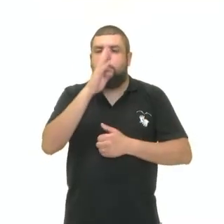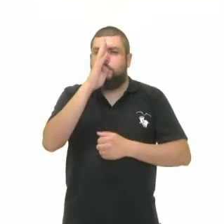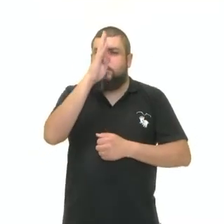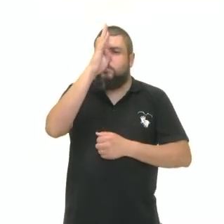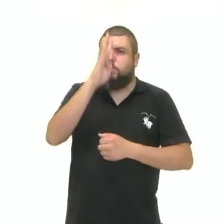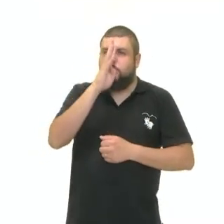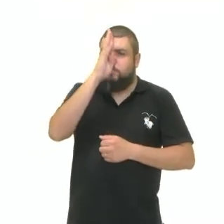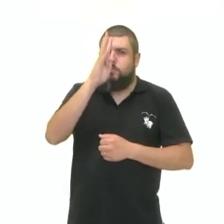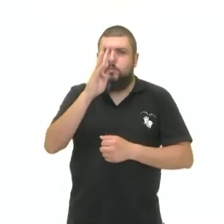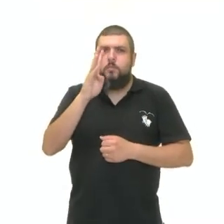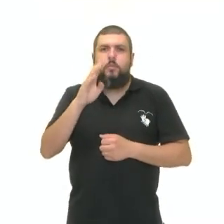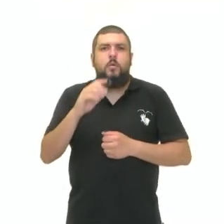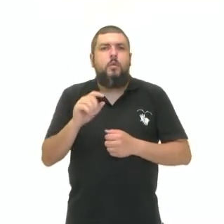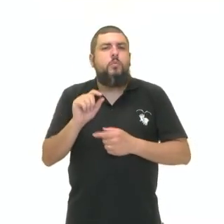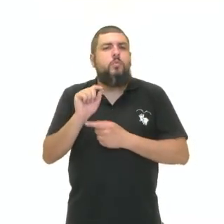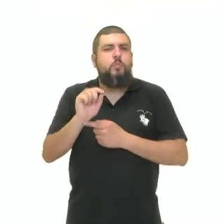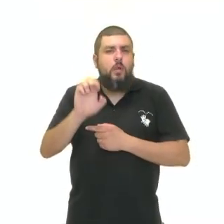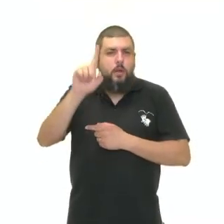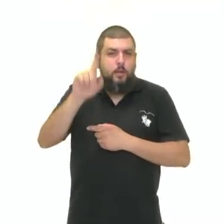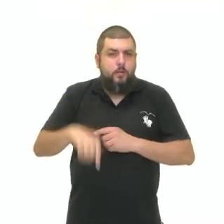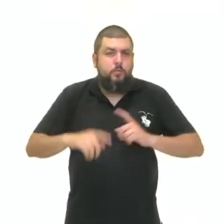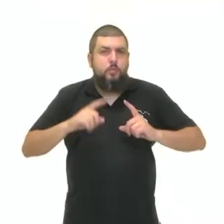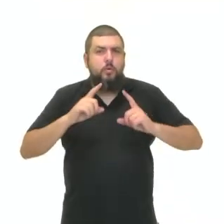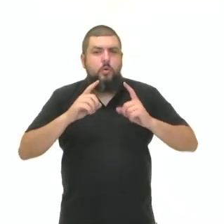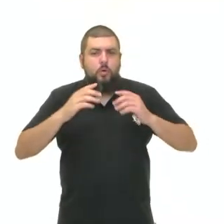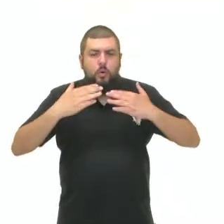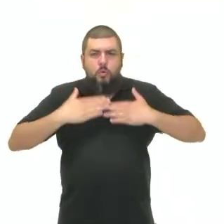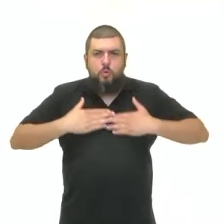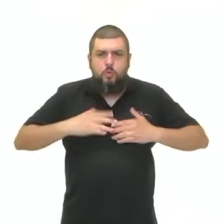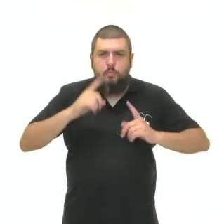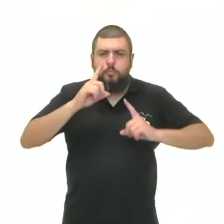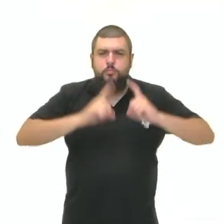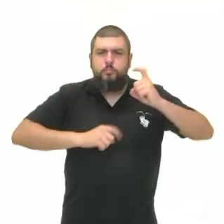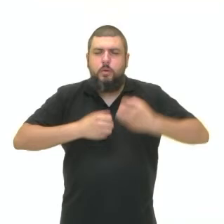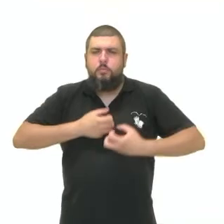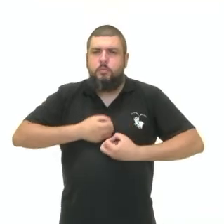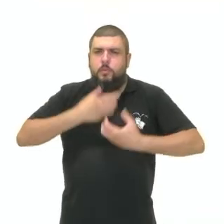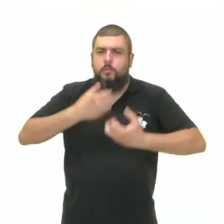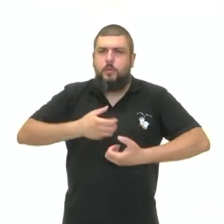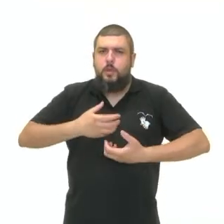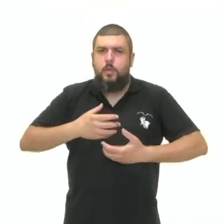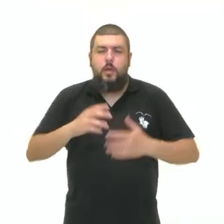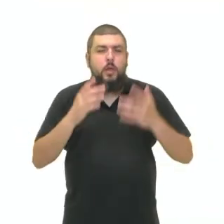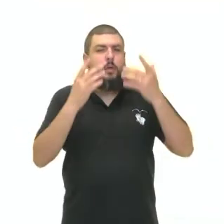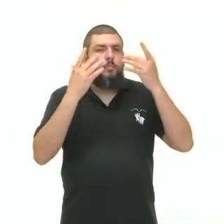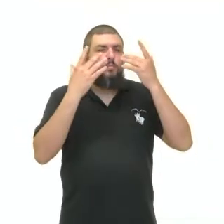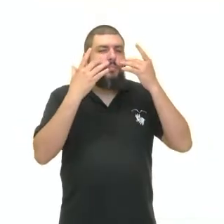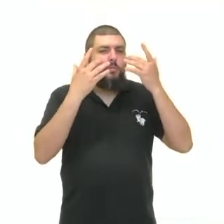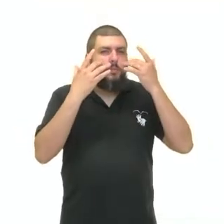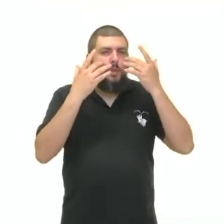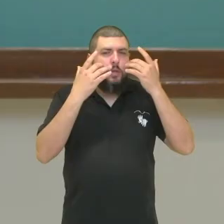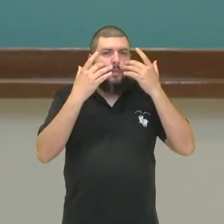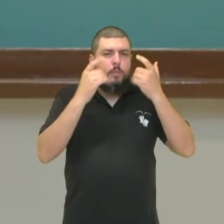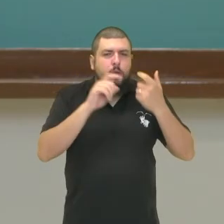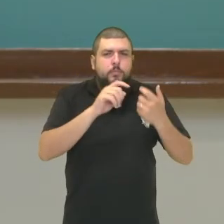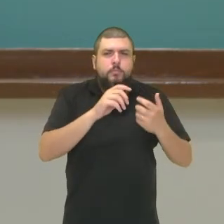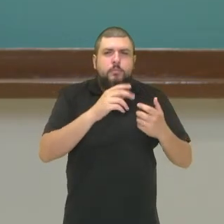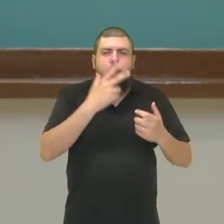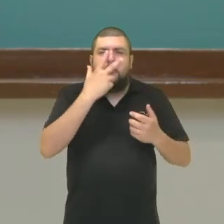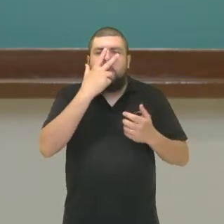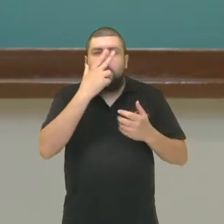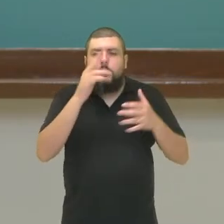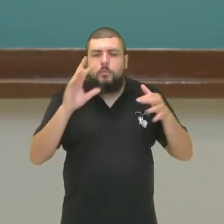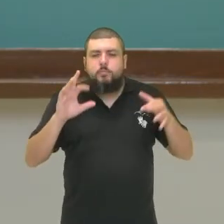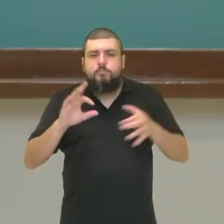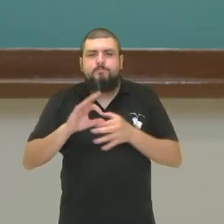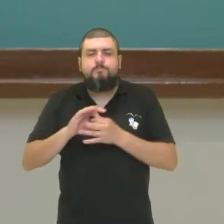e improvisação, aproximando a arte do teatro a uma prática recreativa, ou seja, além de